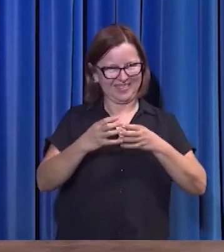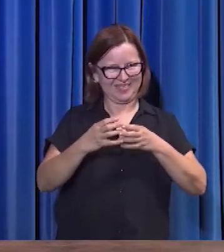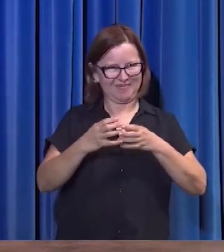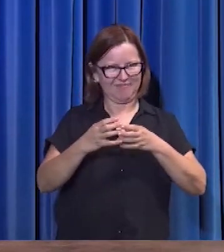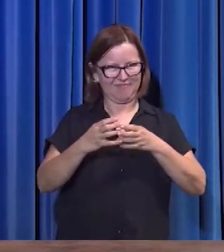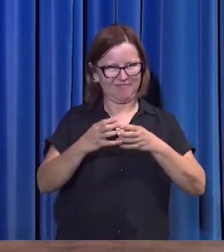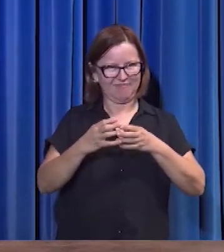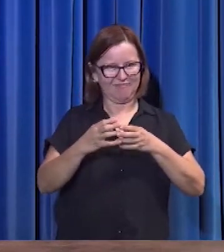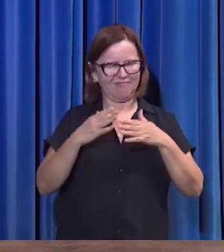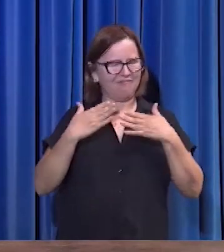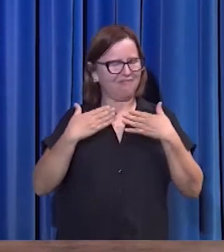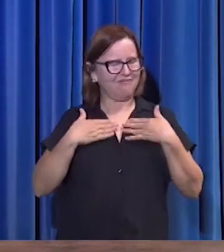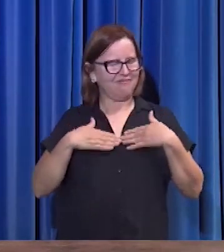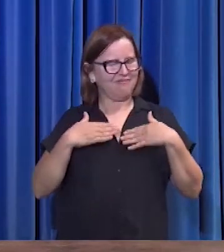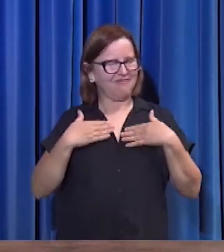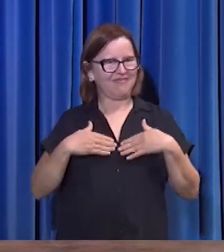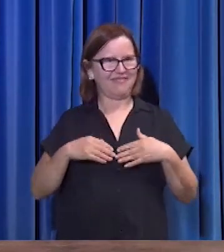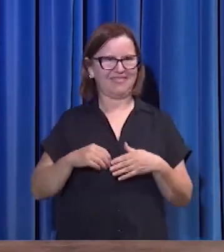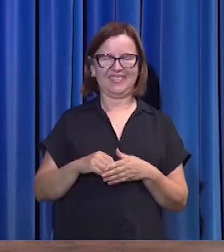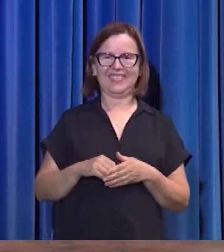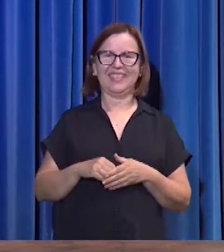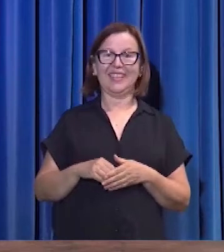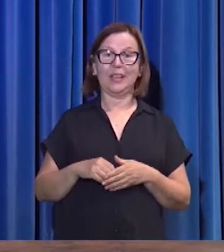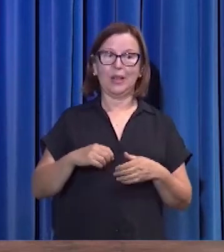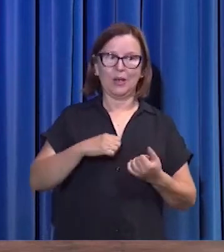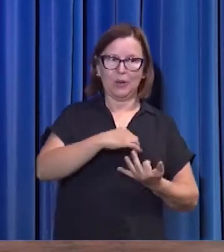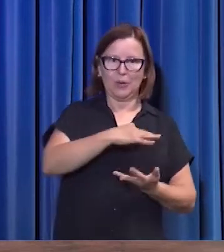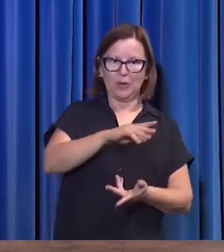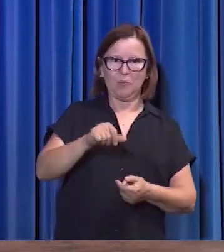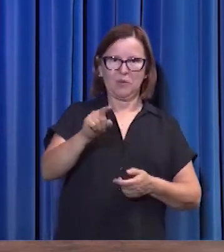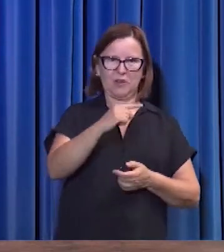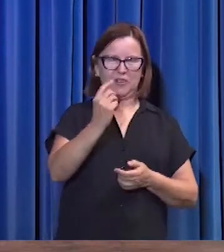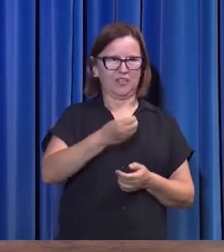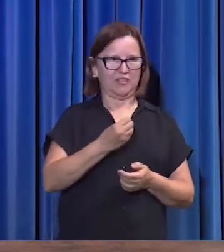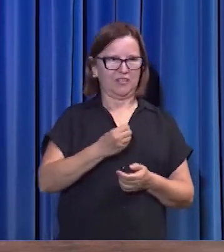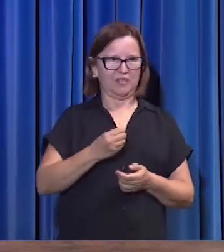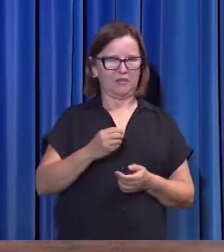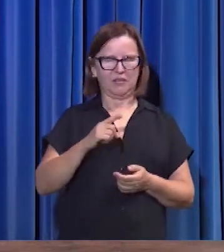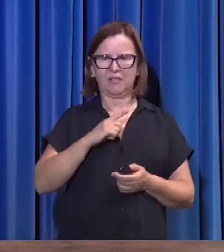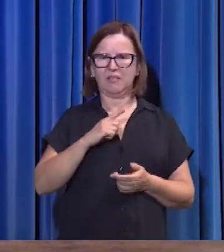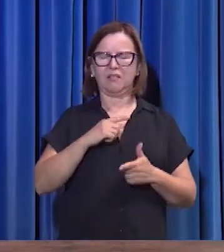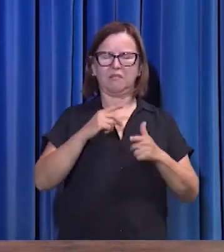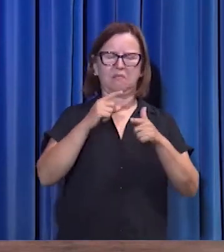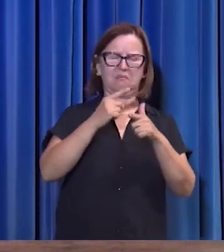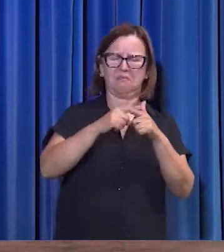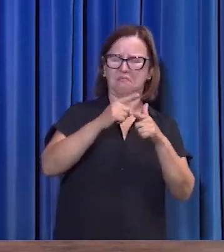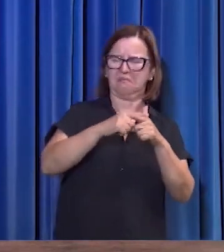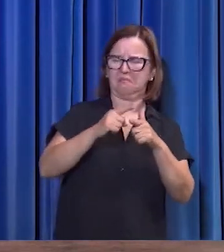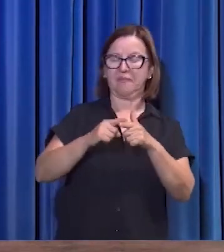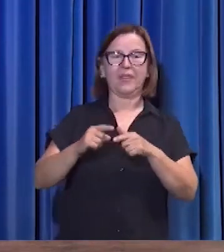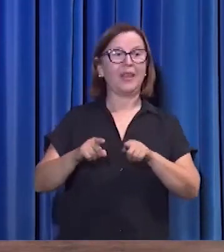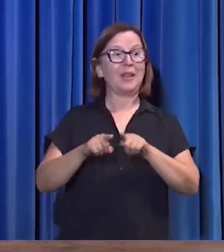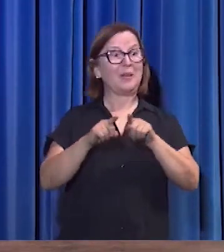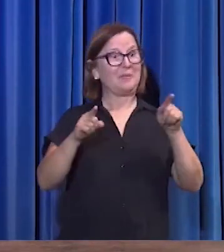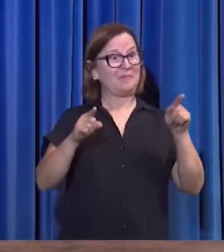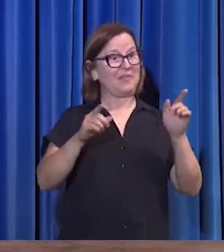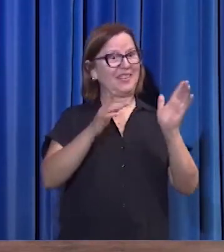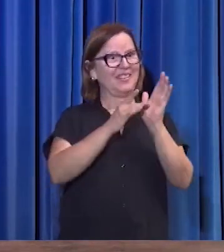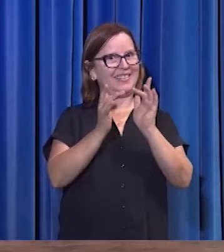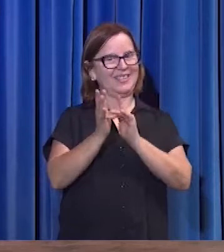paz. O mundo em que nós vivemos é um mundo atribulado. Mas Jesus está dizendo aos seus